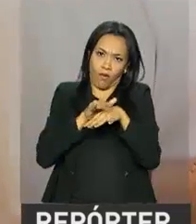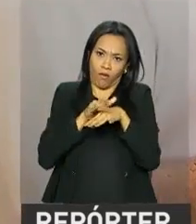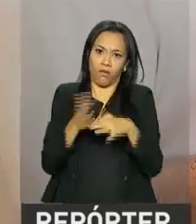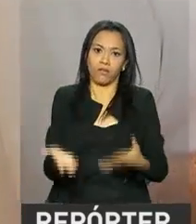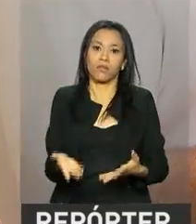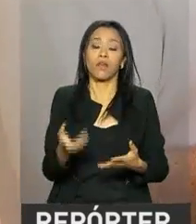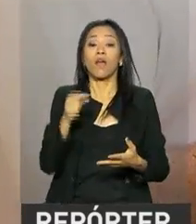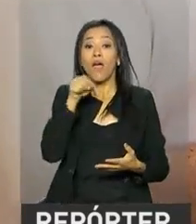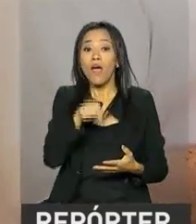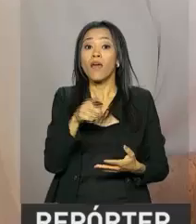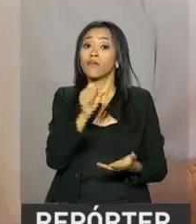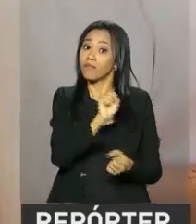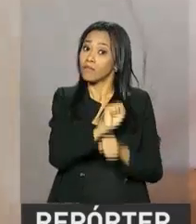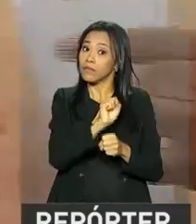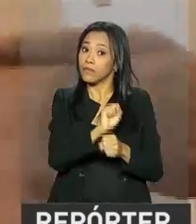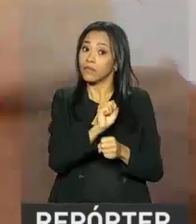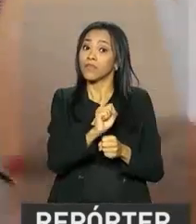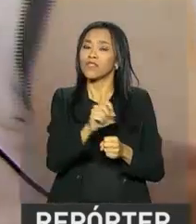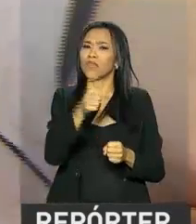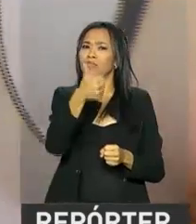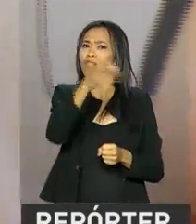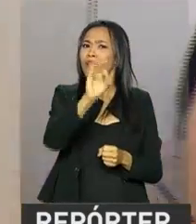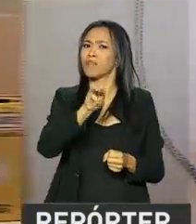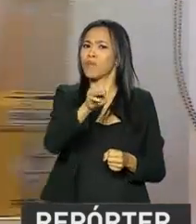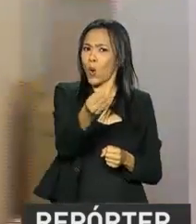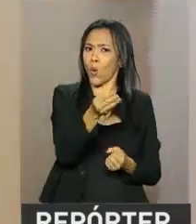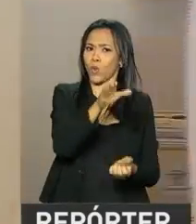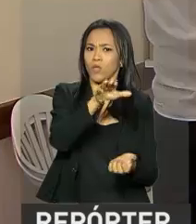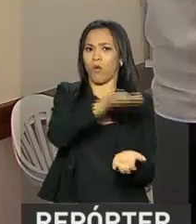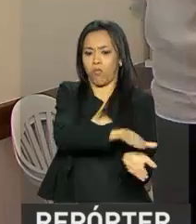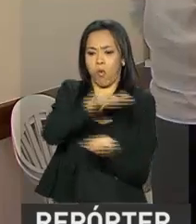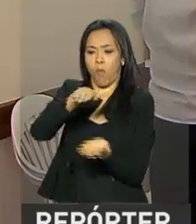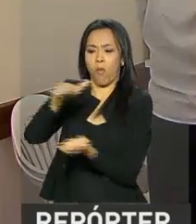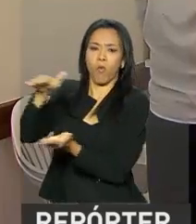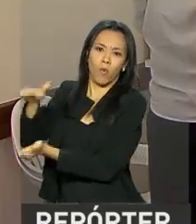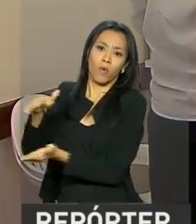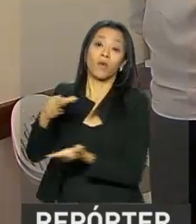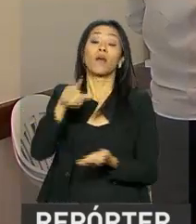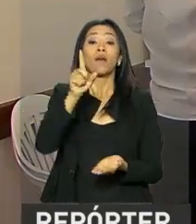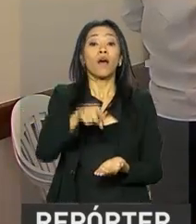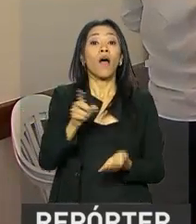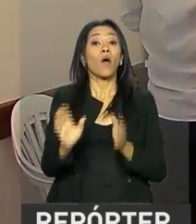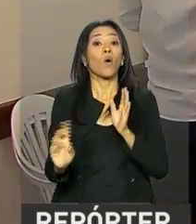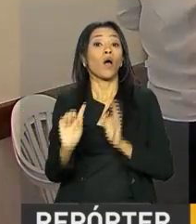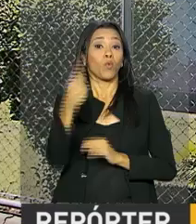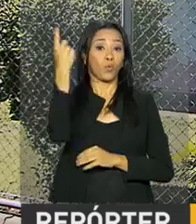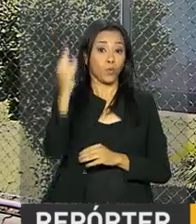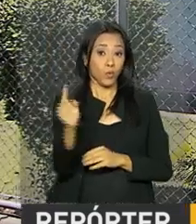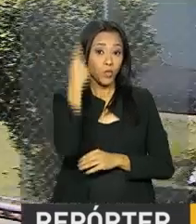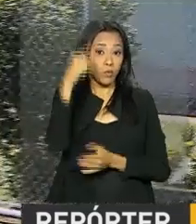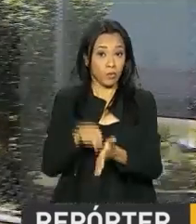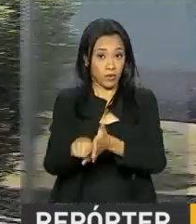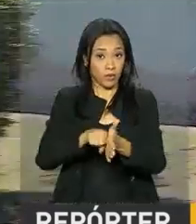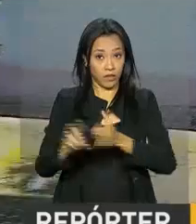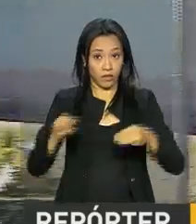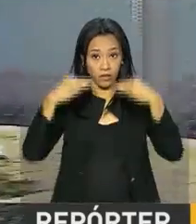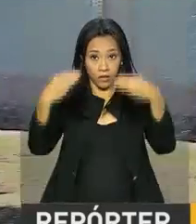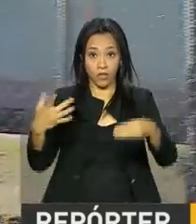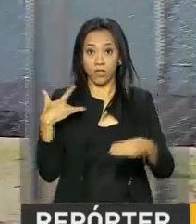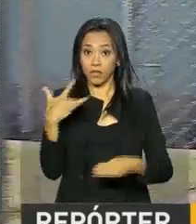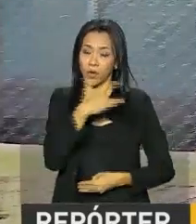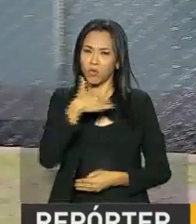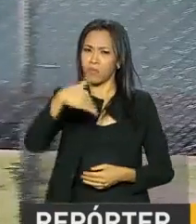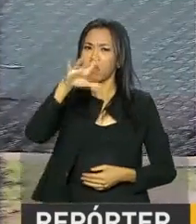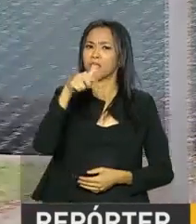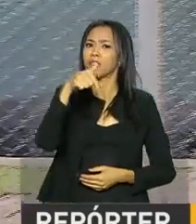durarem os estoques são 10 milhões de doses de acordo com o último levantamento do Ministério da Saúde Mais de 76%